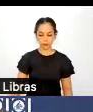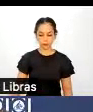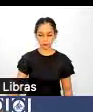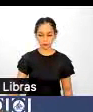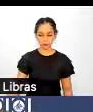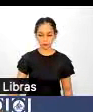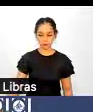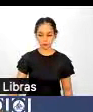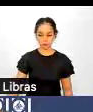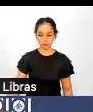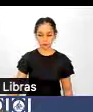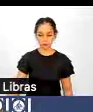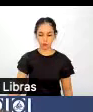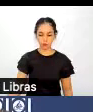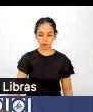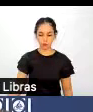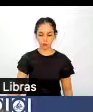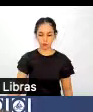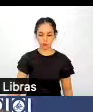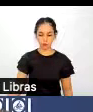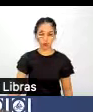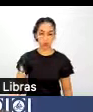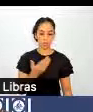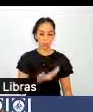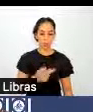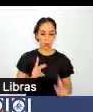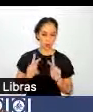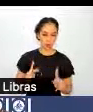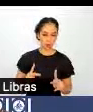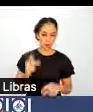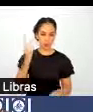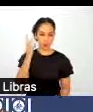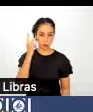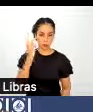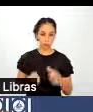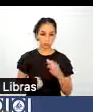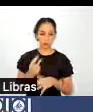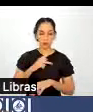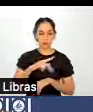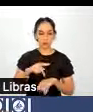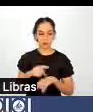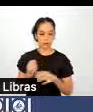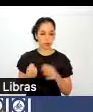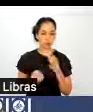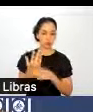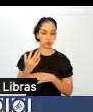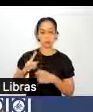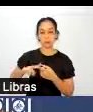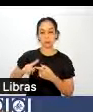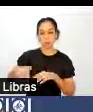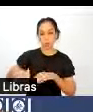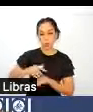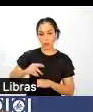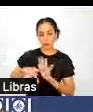O programa Centro Aberto é um programa em São Paulo de criação de praças, criação de ciclovias e redesenho viário,